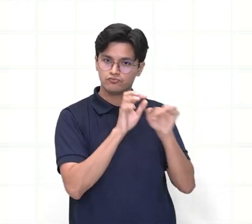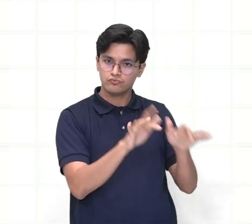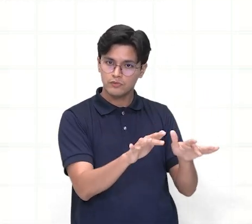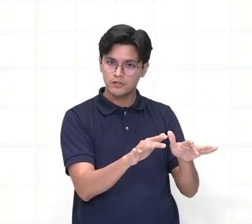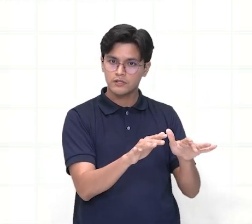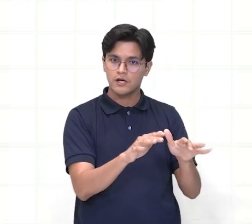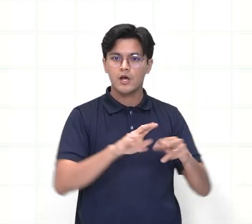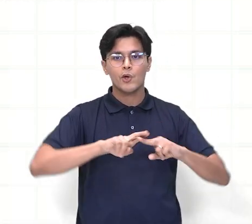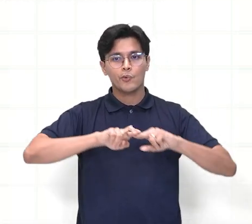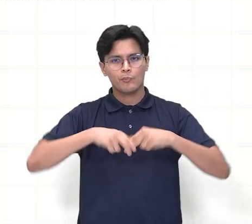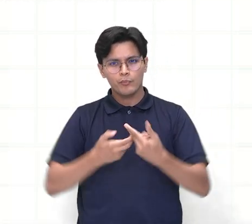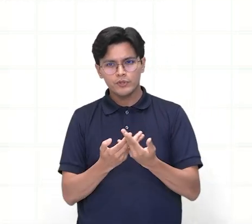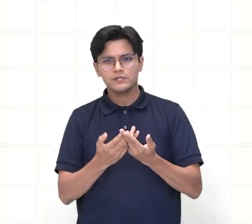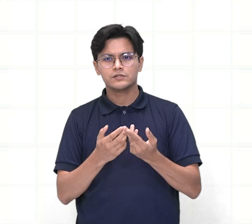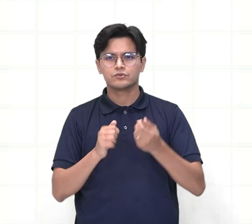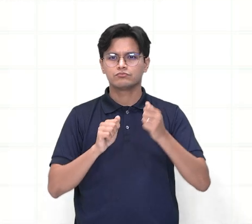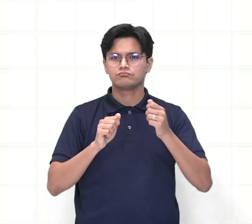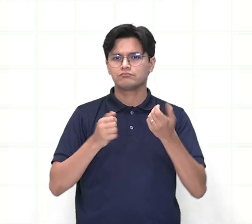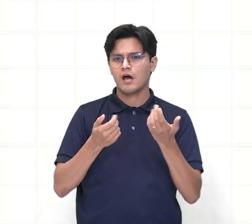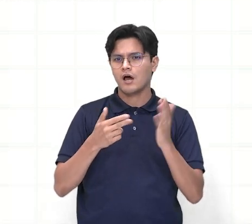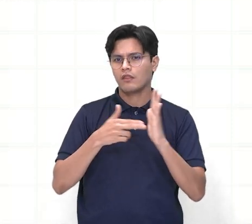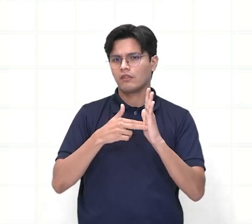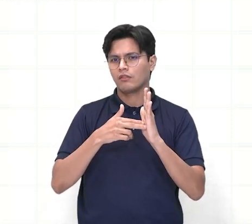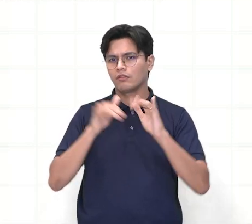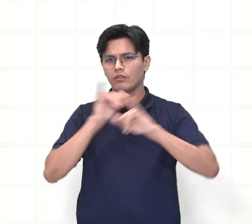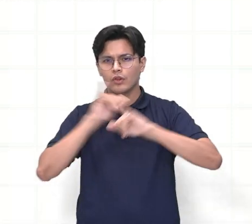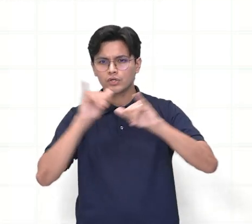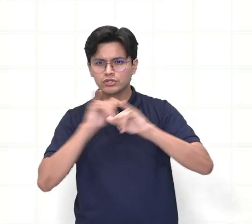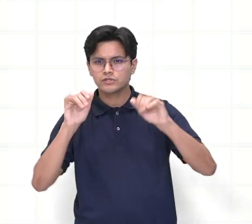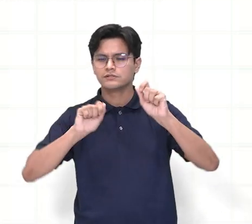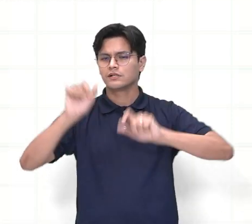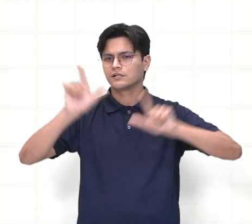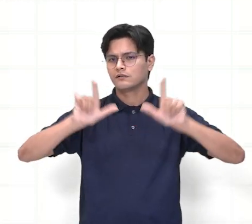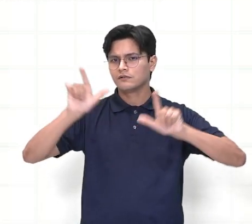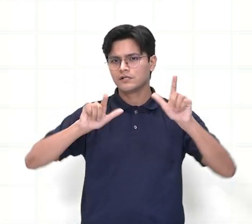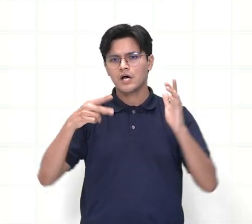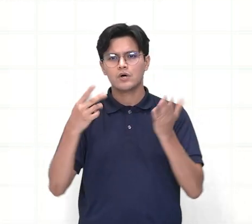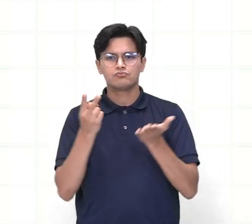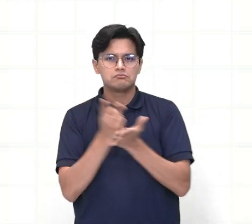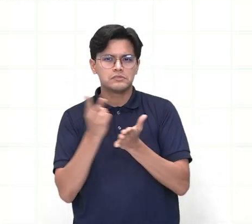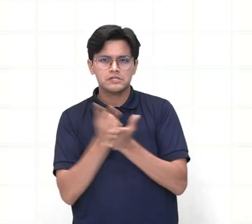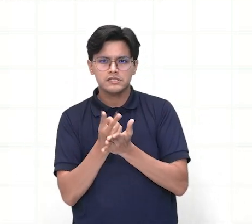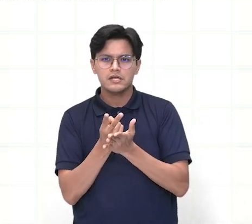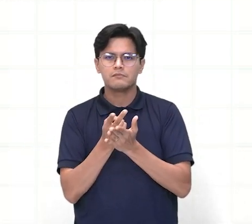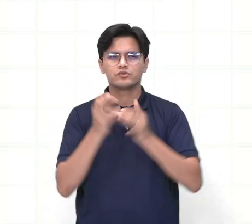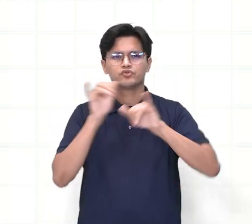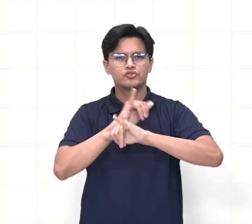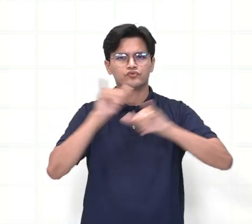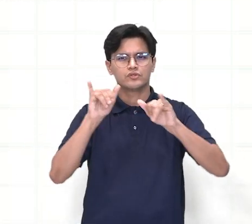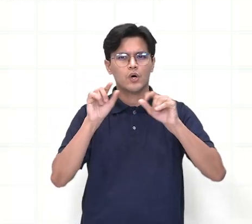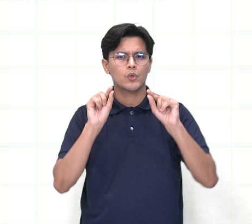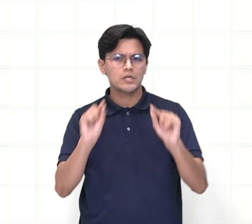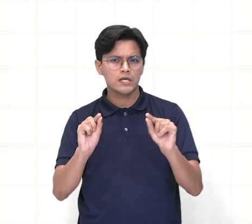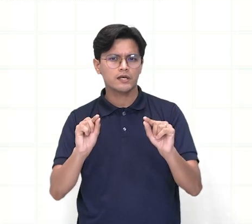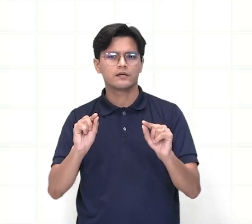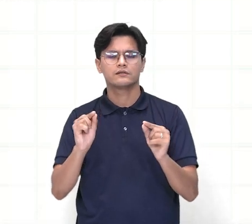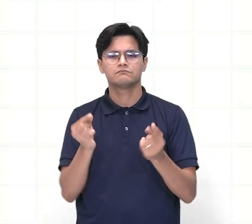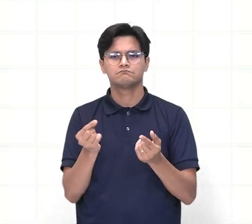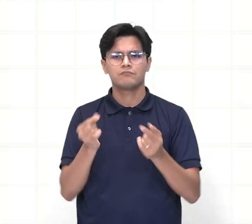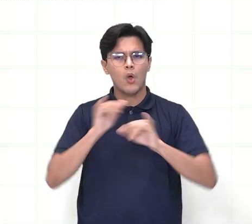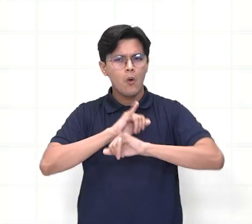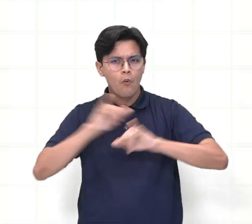no noticiário que está tendo um surto de tal doença, porque é um